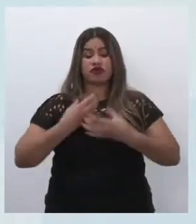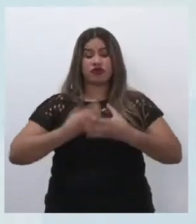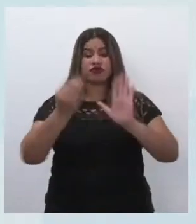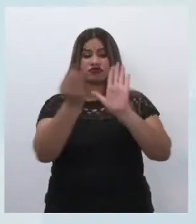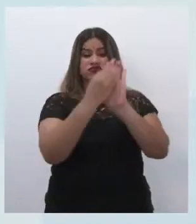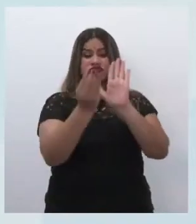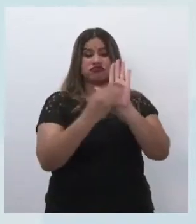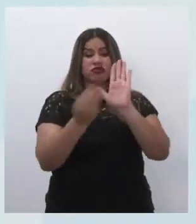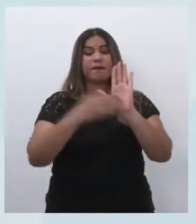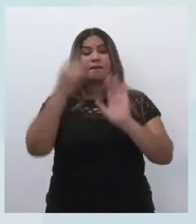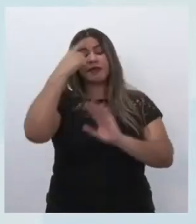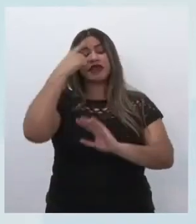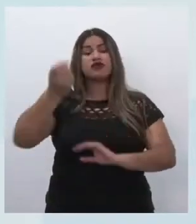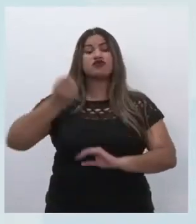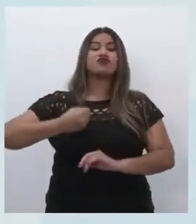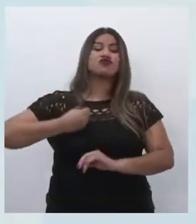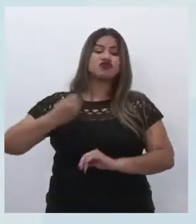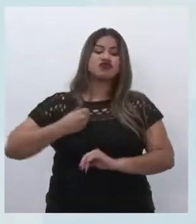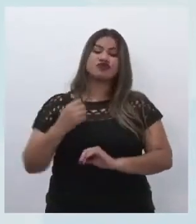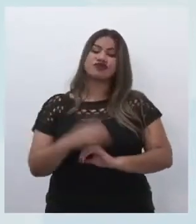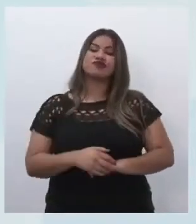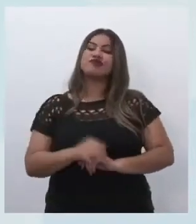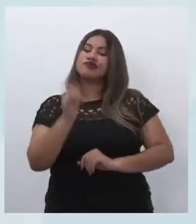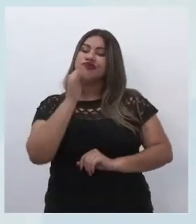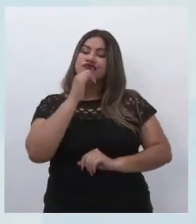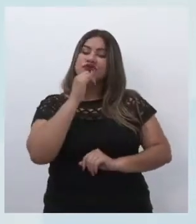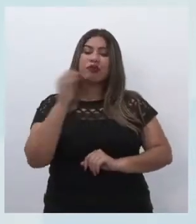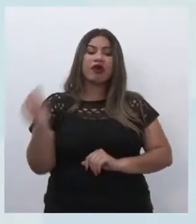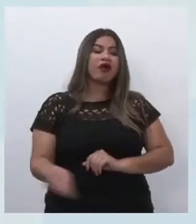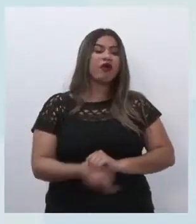informações numéricas, com relação à quantidade,